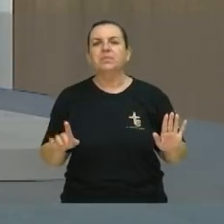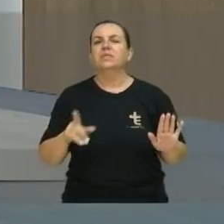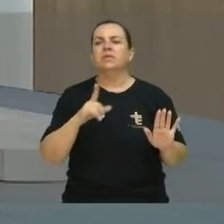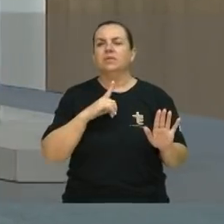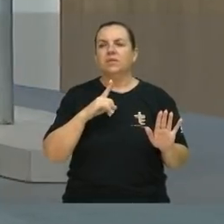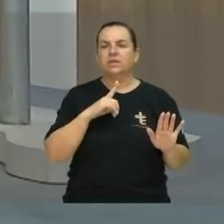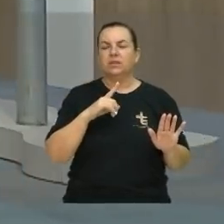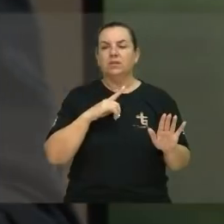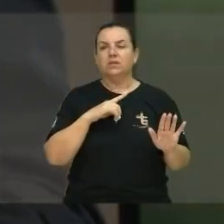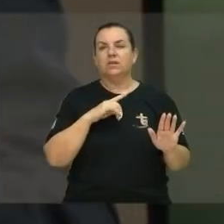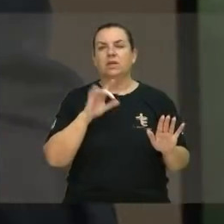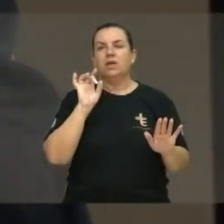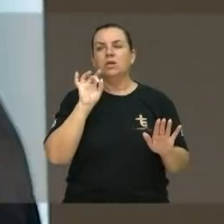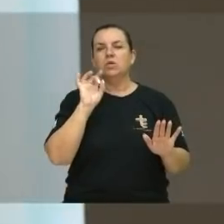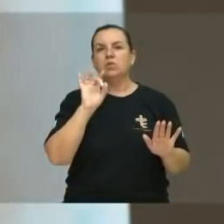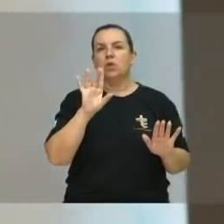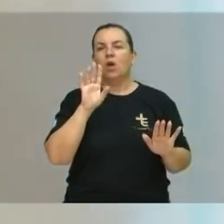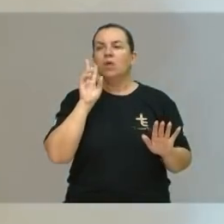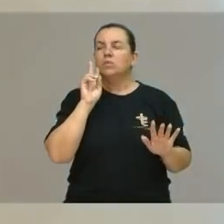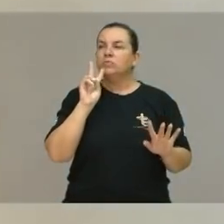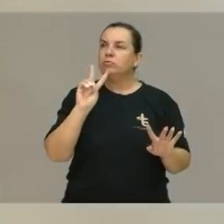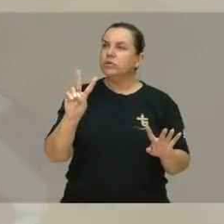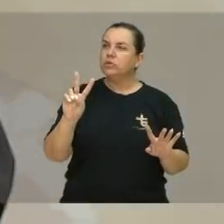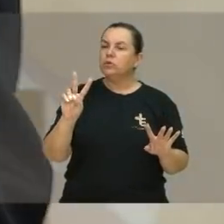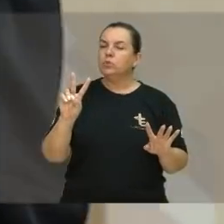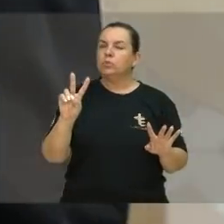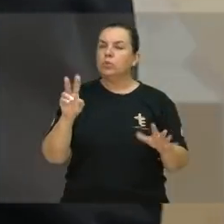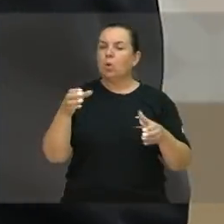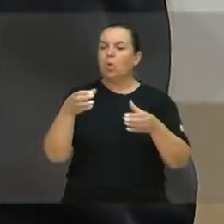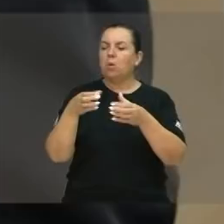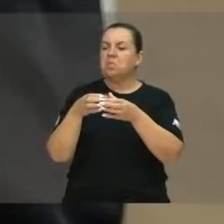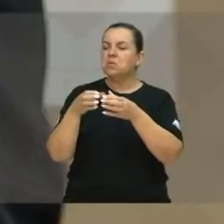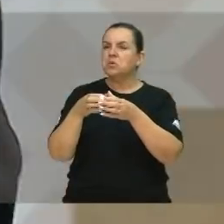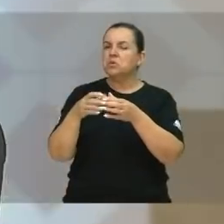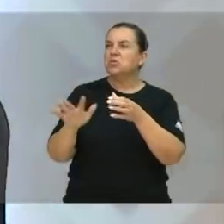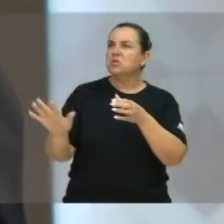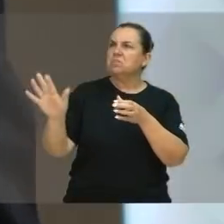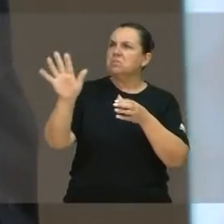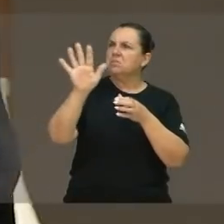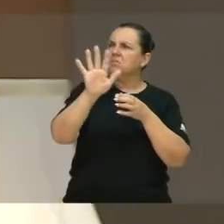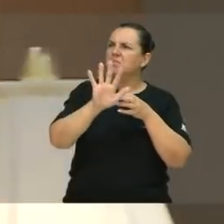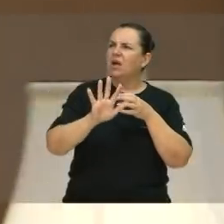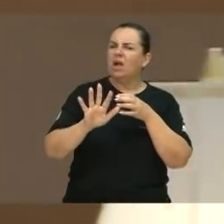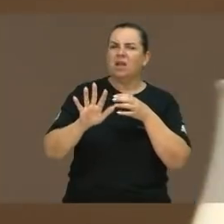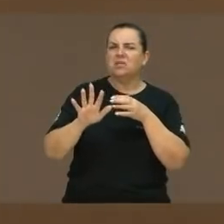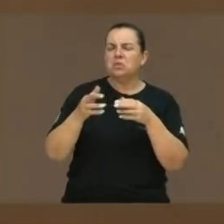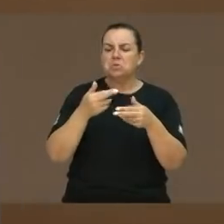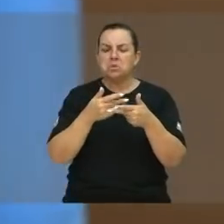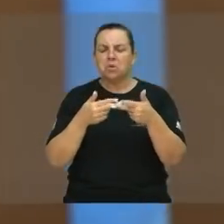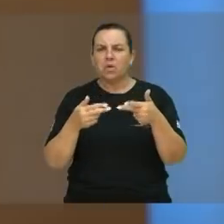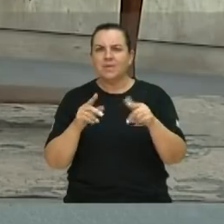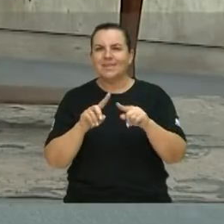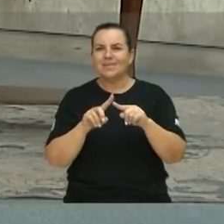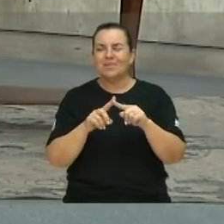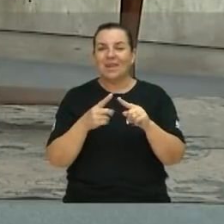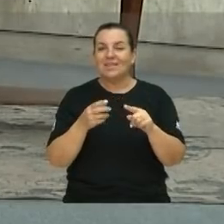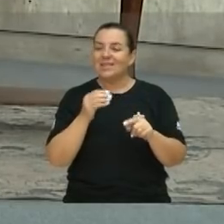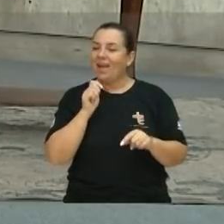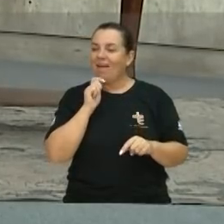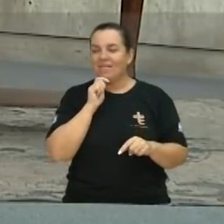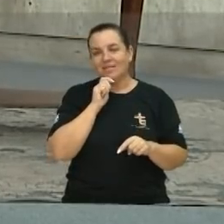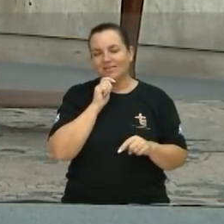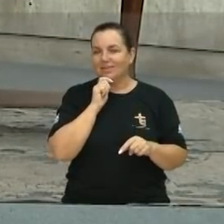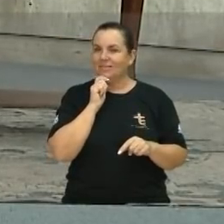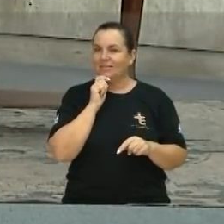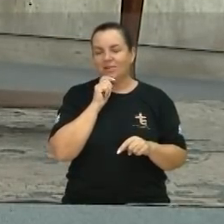teríamos apenas contemplado um conjunto de cenas de atos mas sem ainda